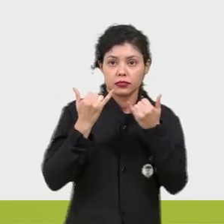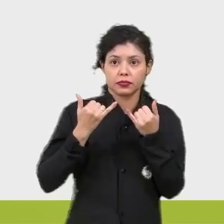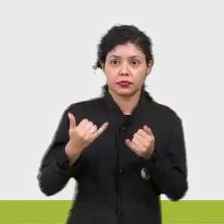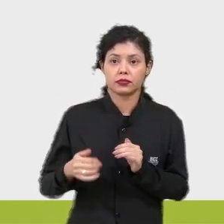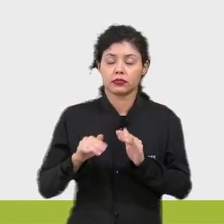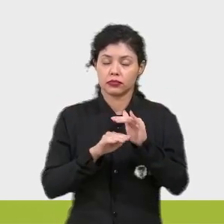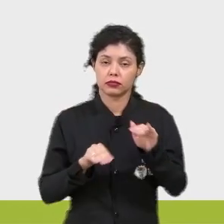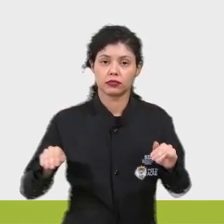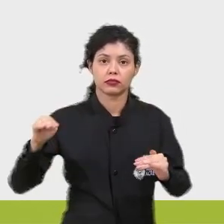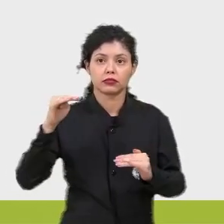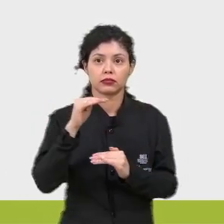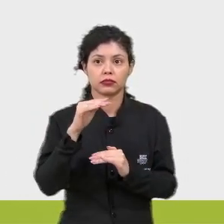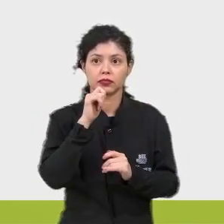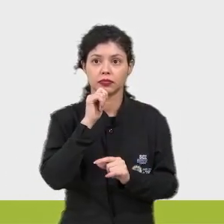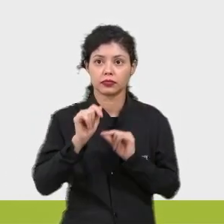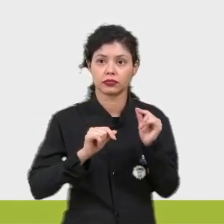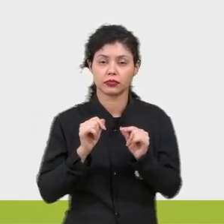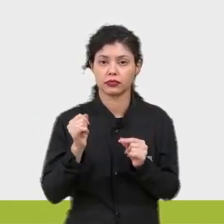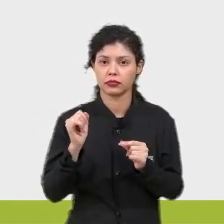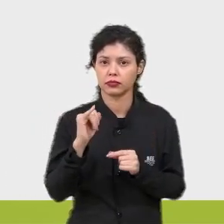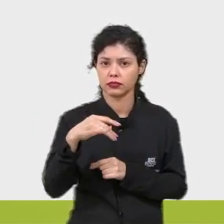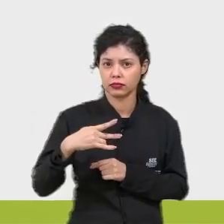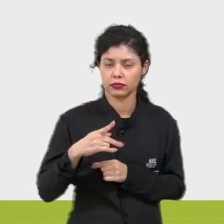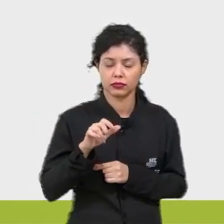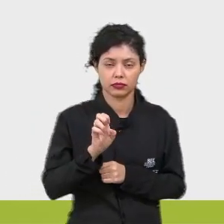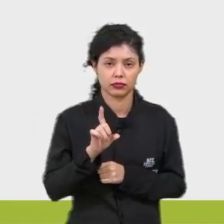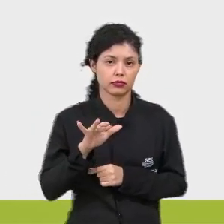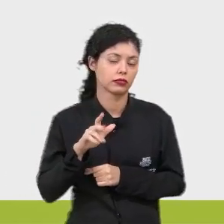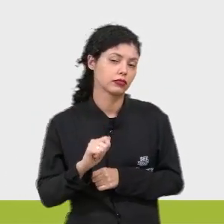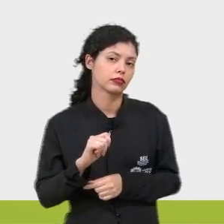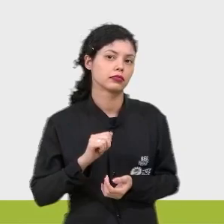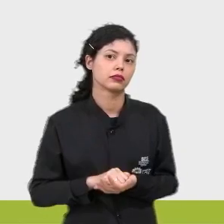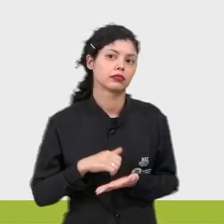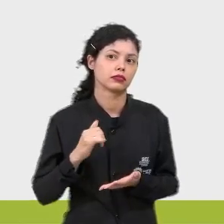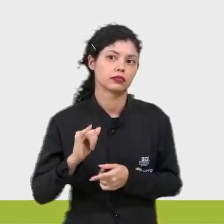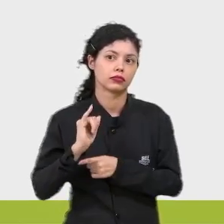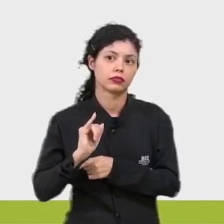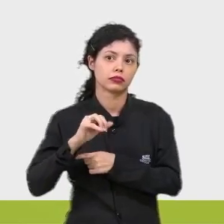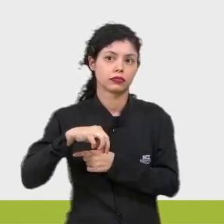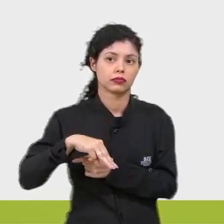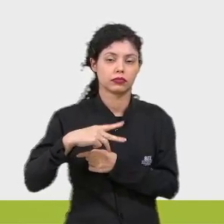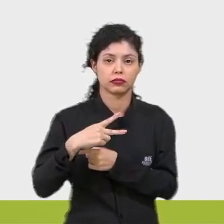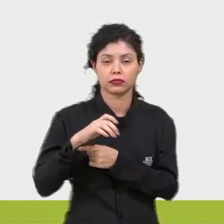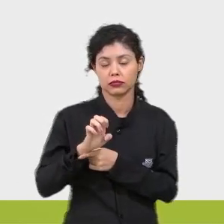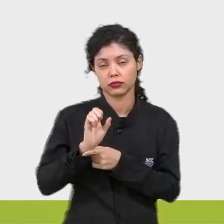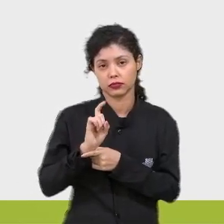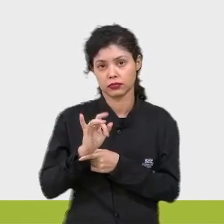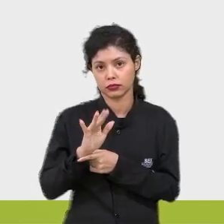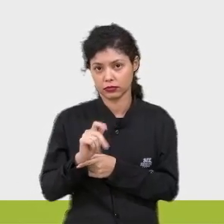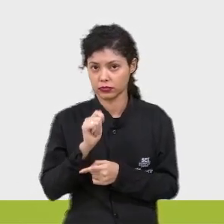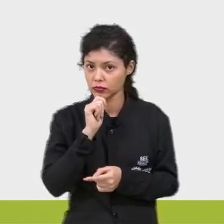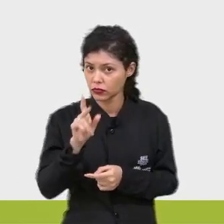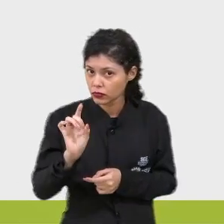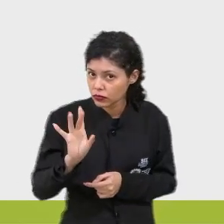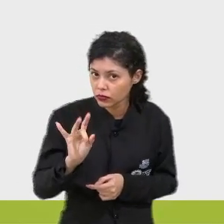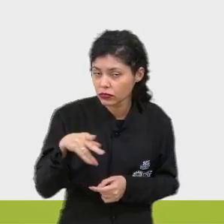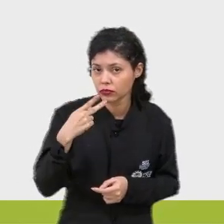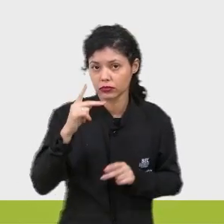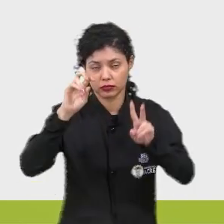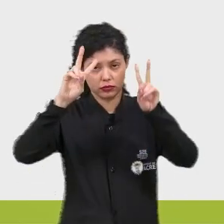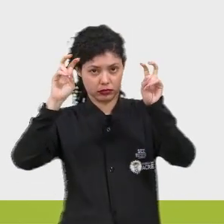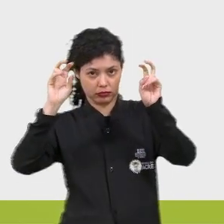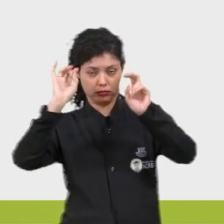informações relevantes de uma obra de modo impessoal. Impessoal, gente, seria se ele apenas falasse